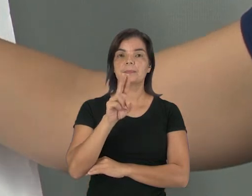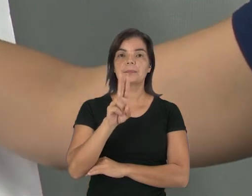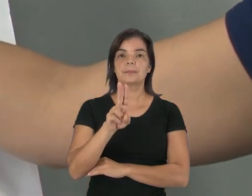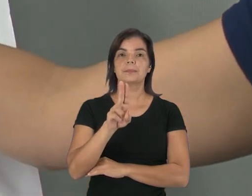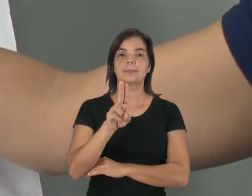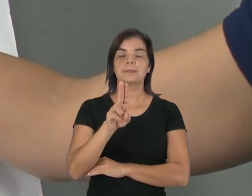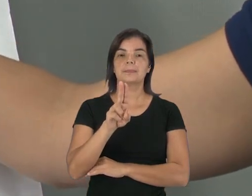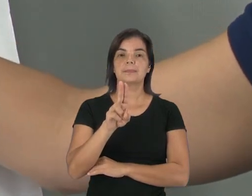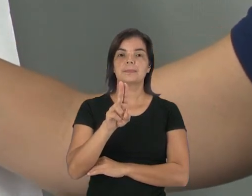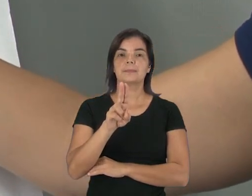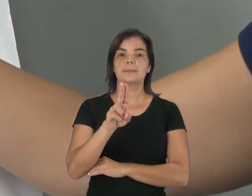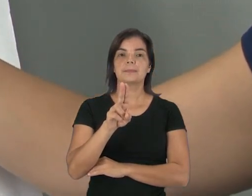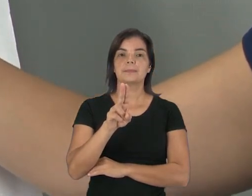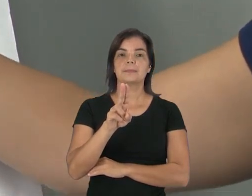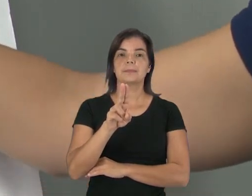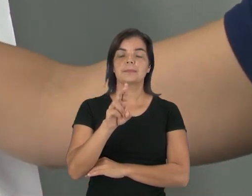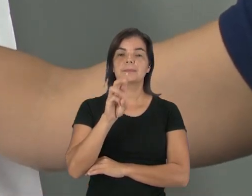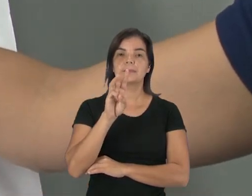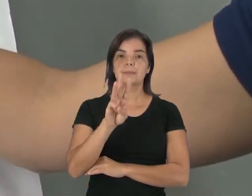2,